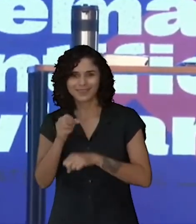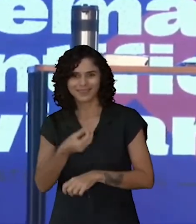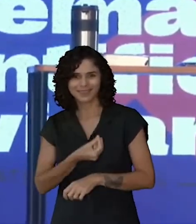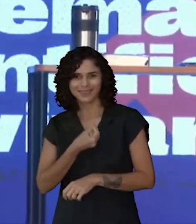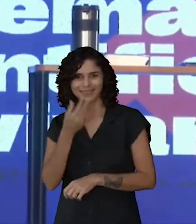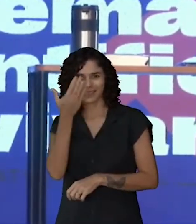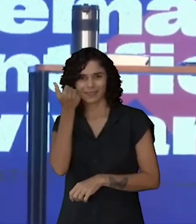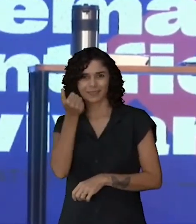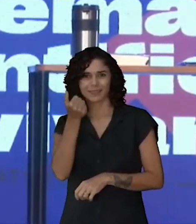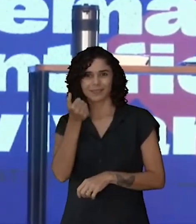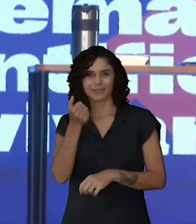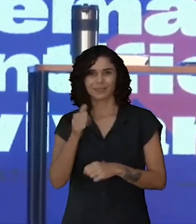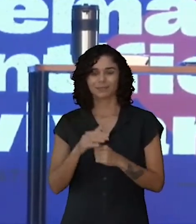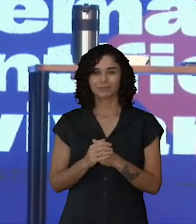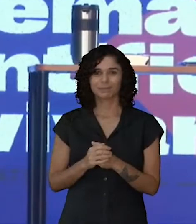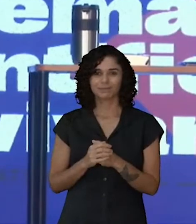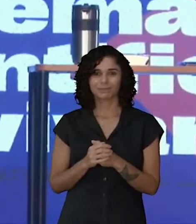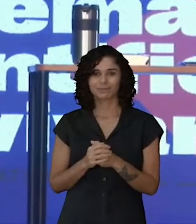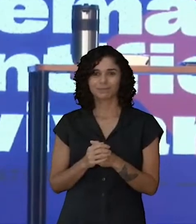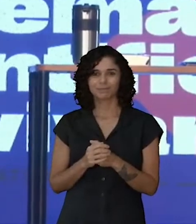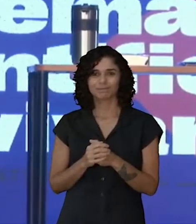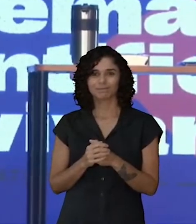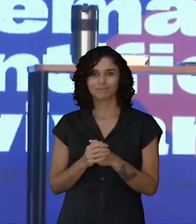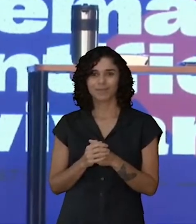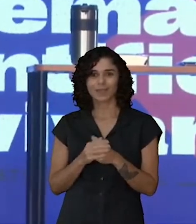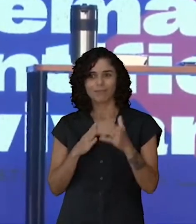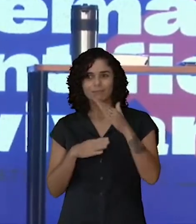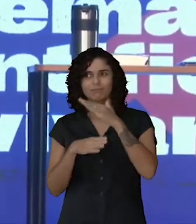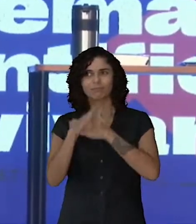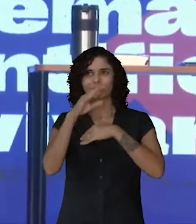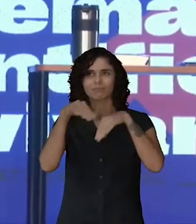de ser promovidos.